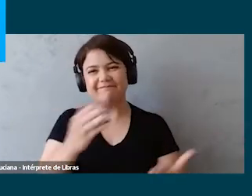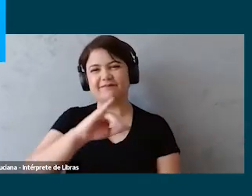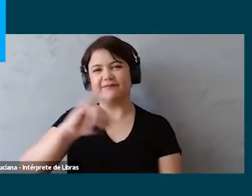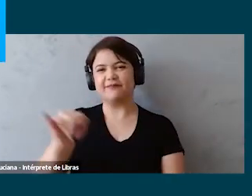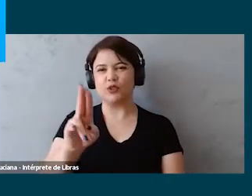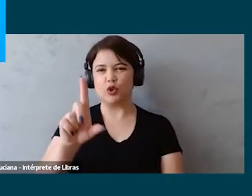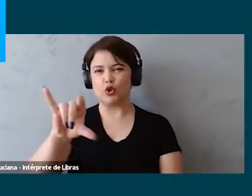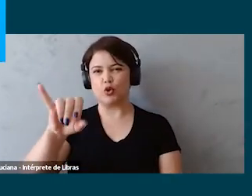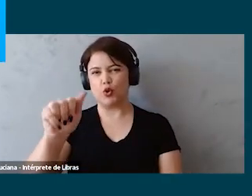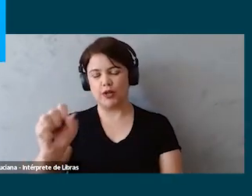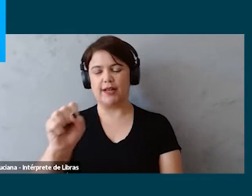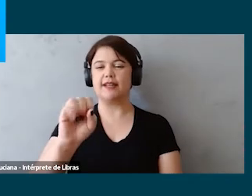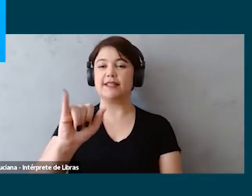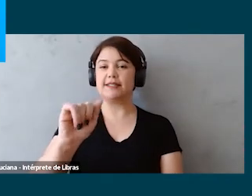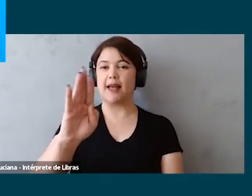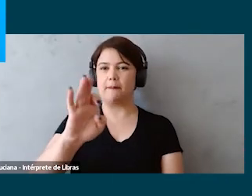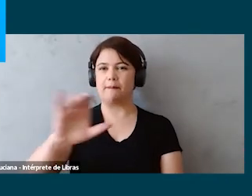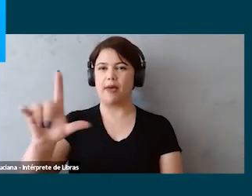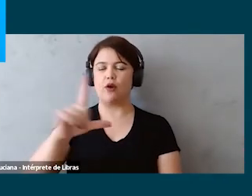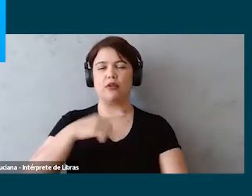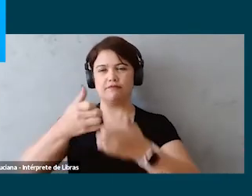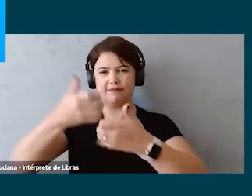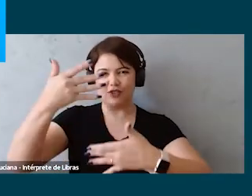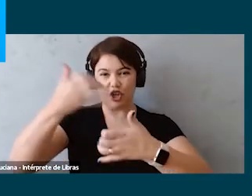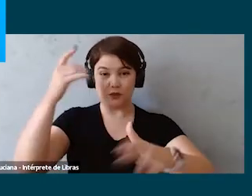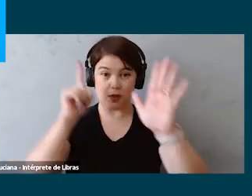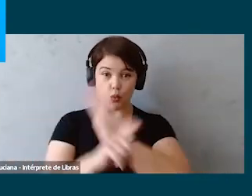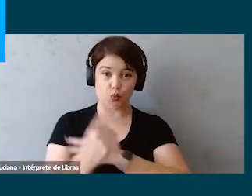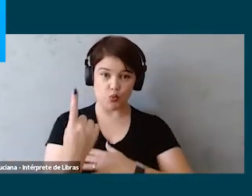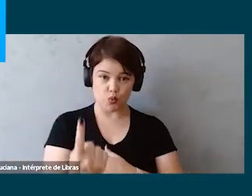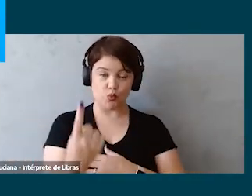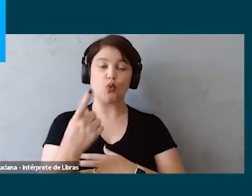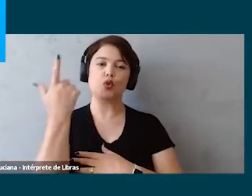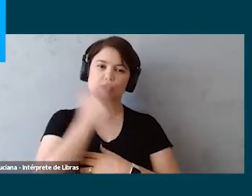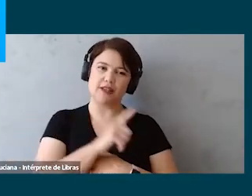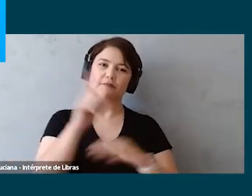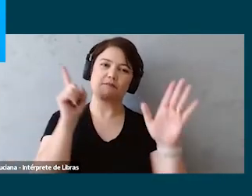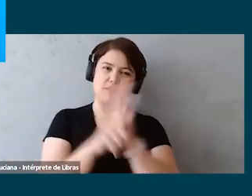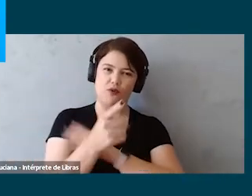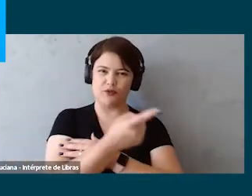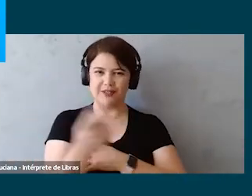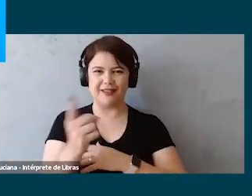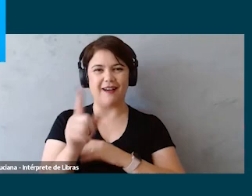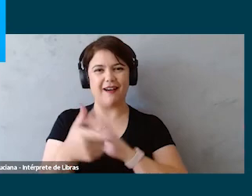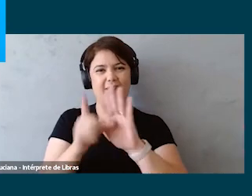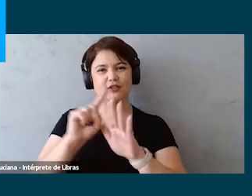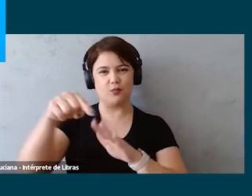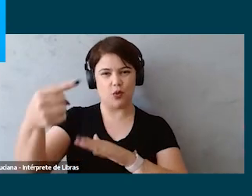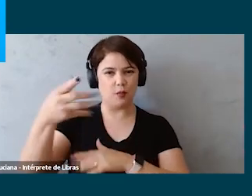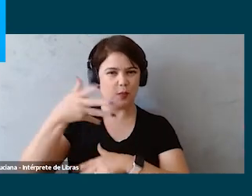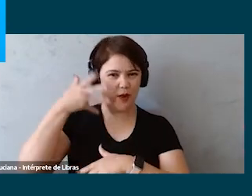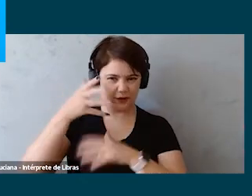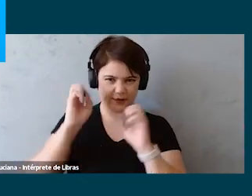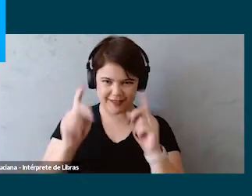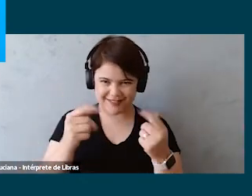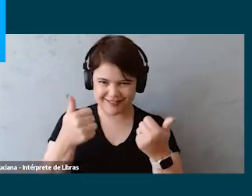Muito obrigada, Júlia e Isabel, pela palestra. A gente tem um questionamento no chat, então a gente consegue fazer esse questionamento para vocês antes de a gente passar para